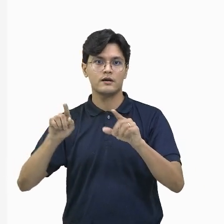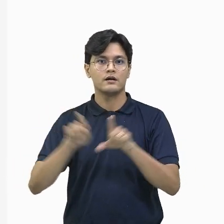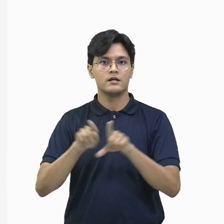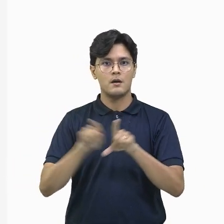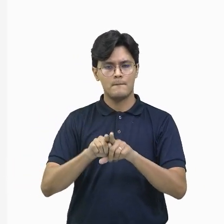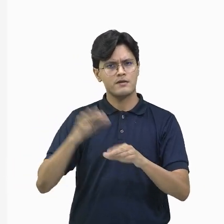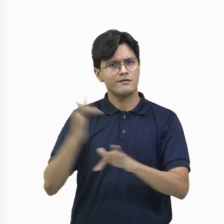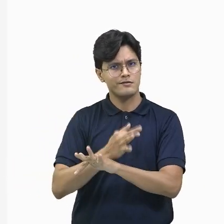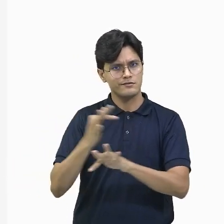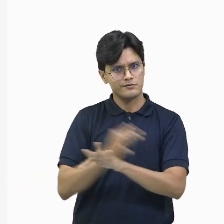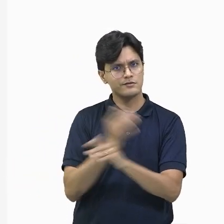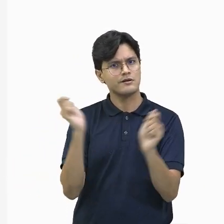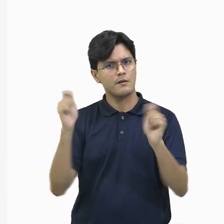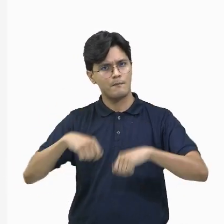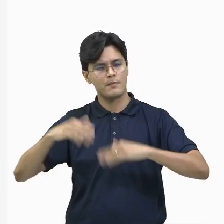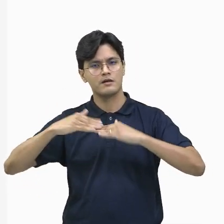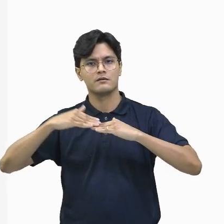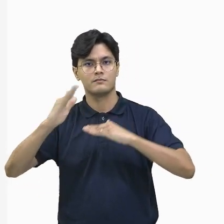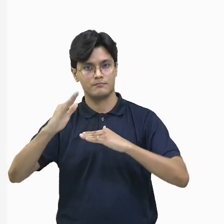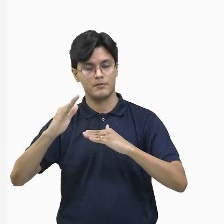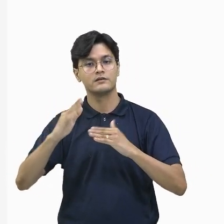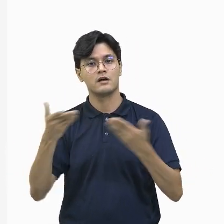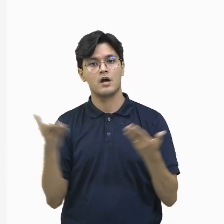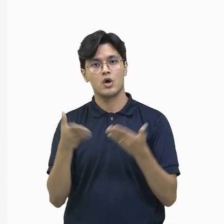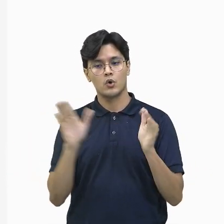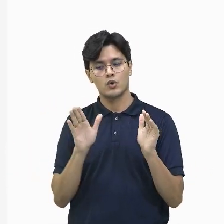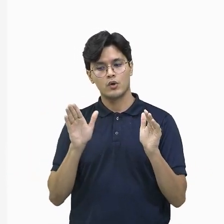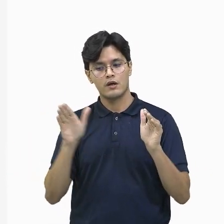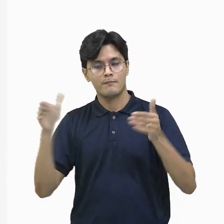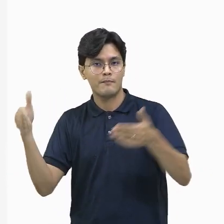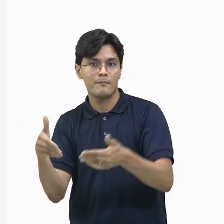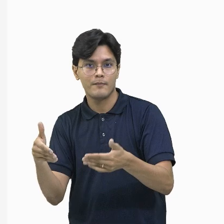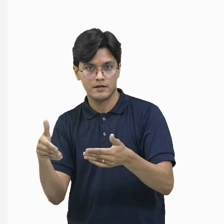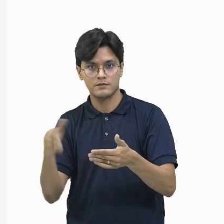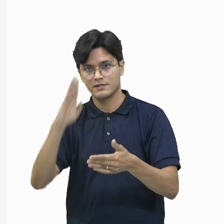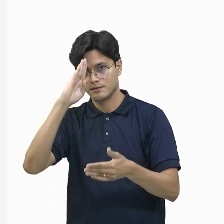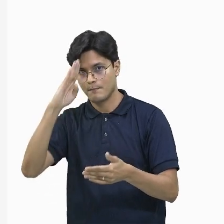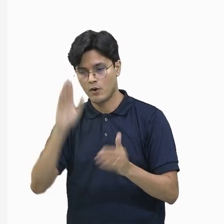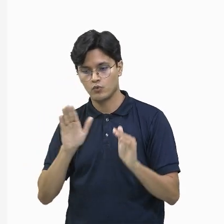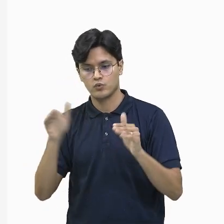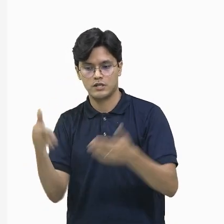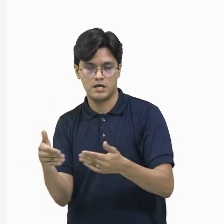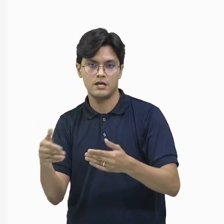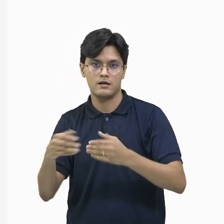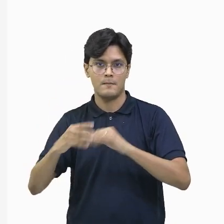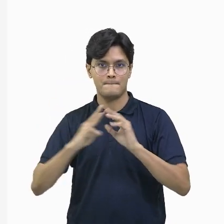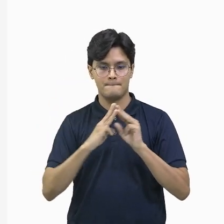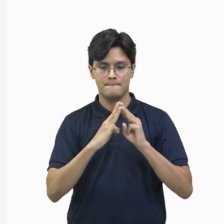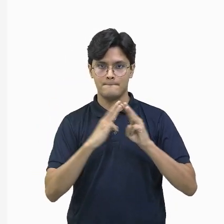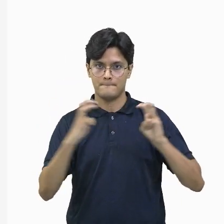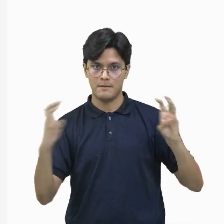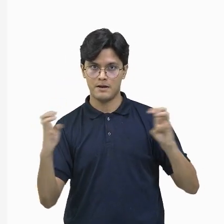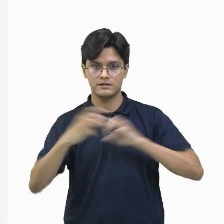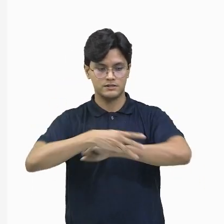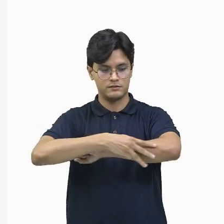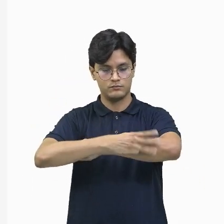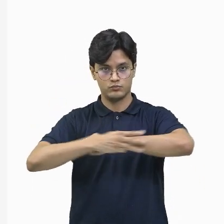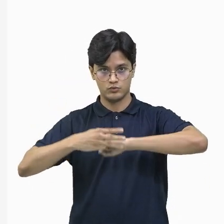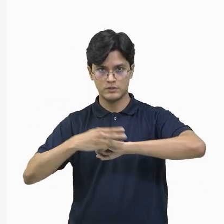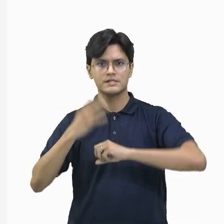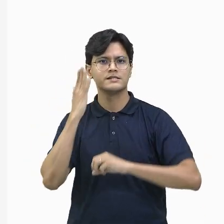ênfase maior a esse último elemento, que é a massa muscular. A gente já sabe que se a gente